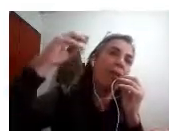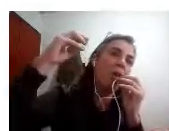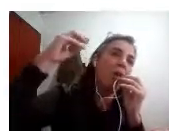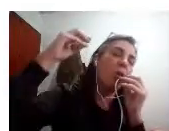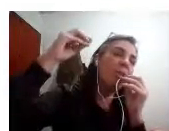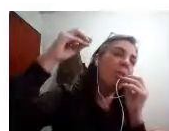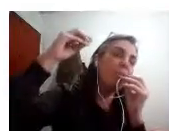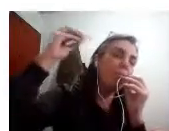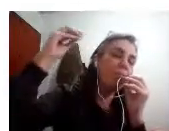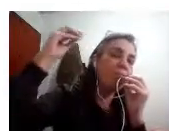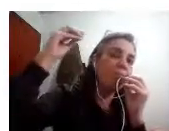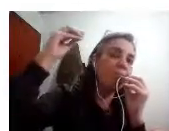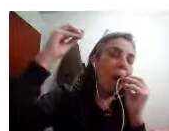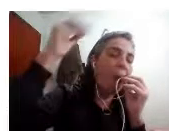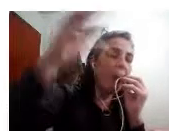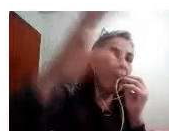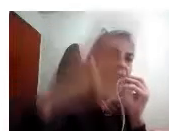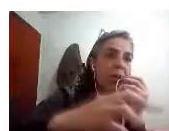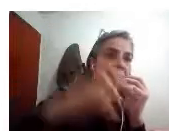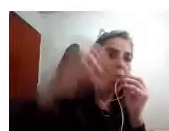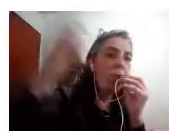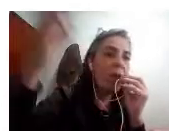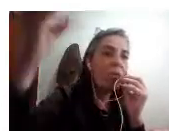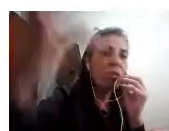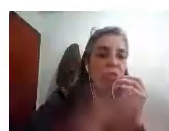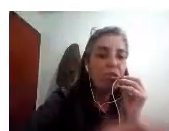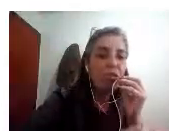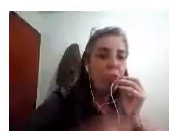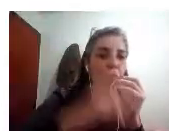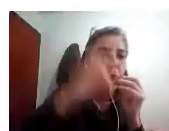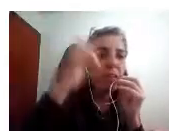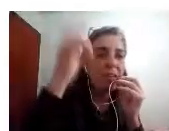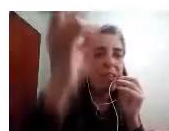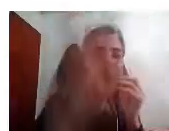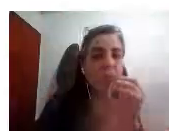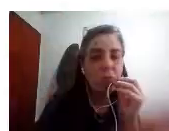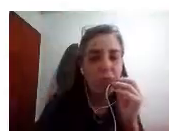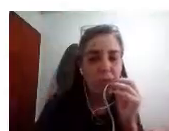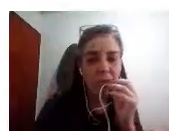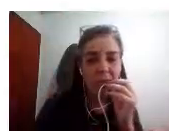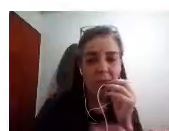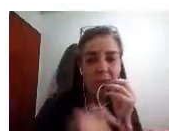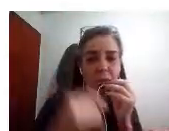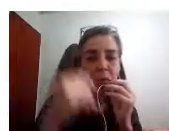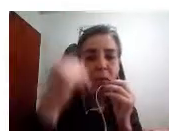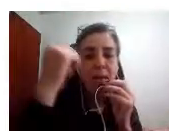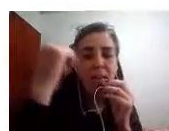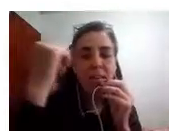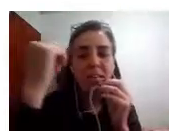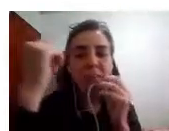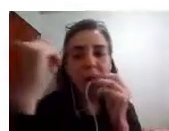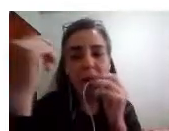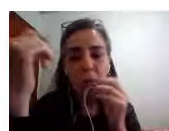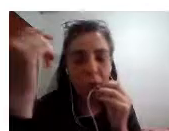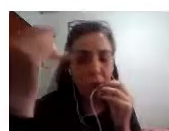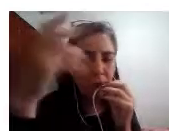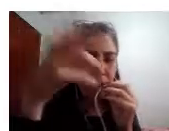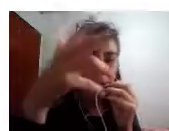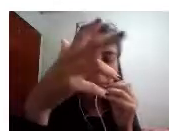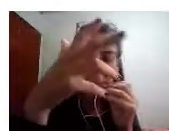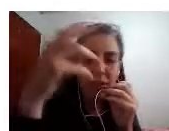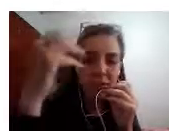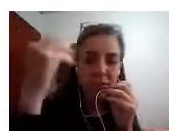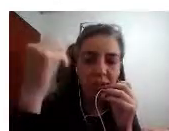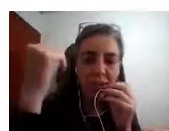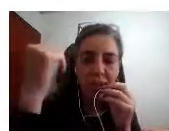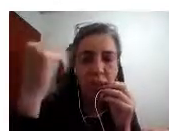principais? Organizando a origem. Quando que surgiu? Em que século que aconteceu? Quem são os